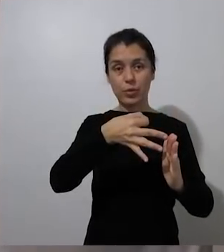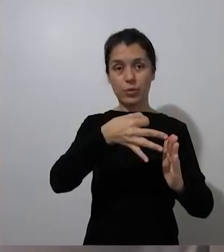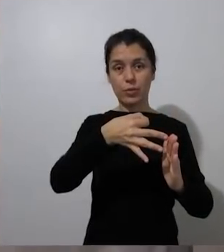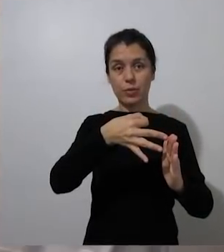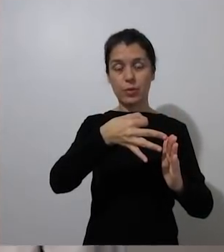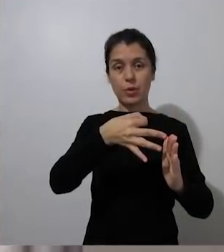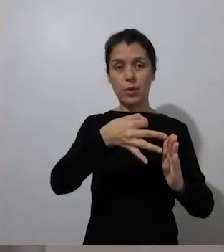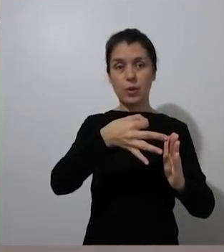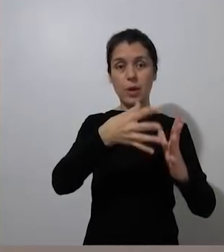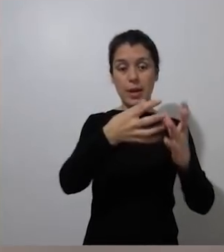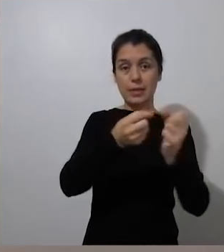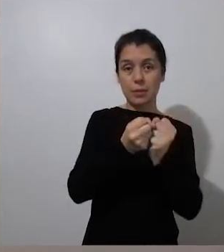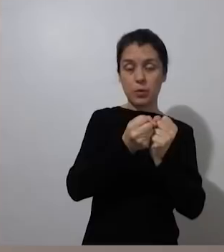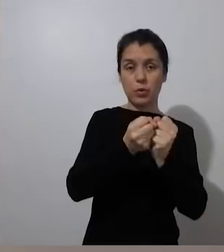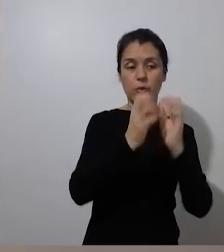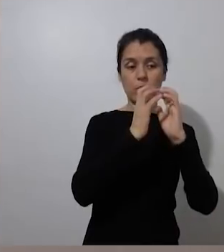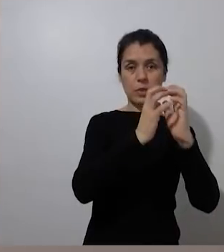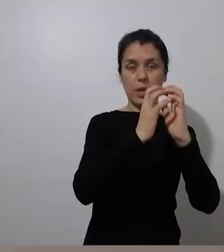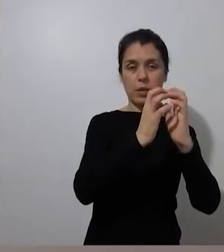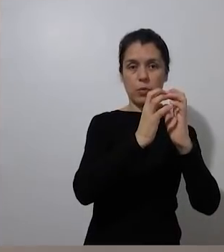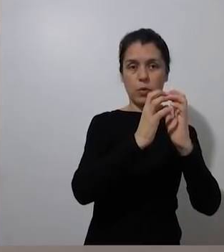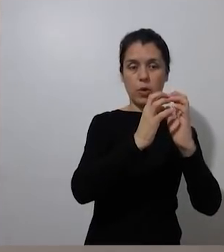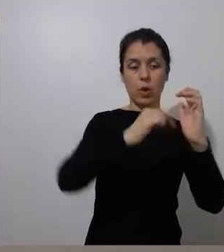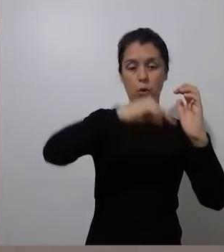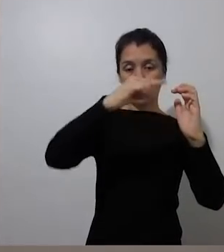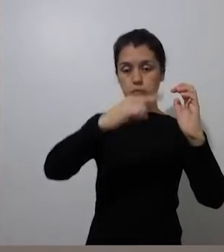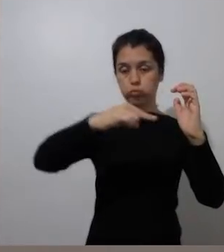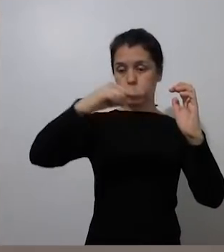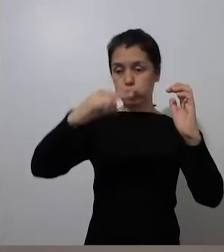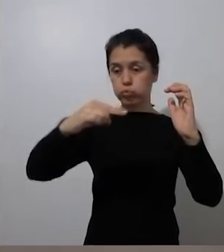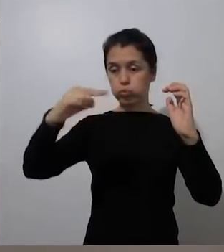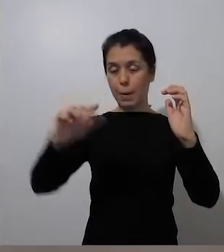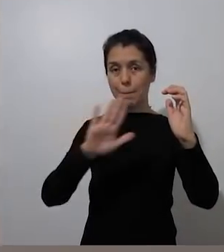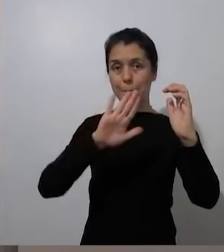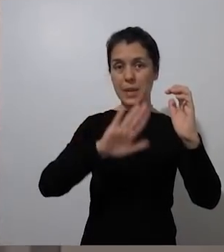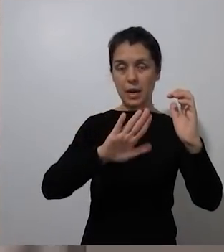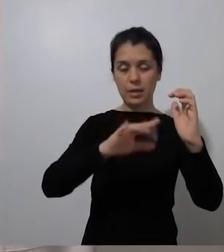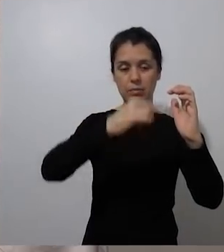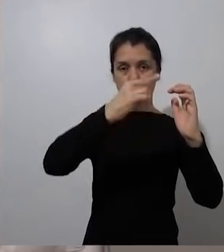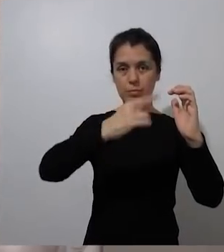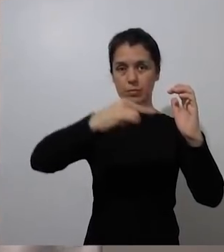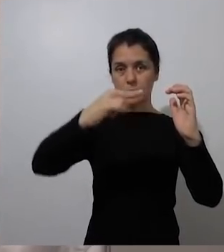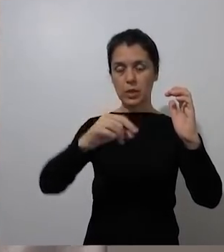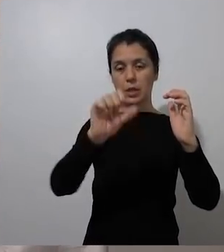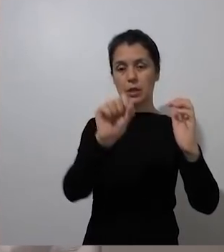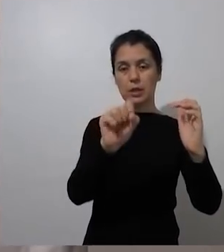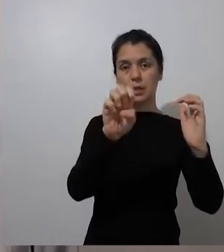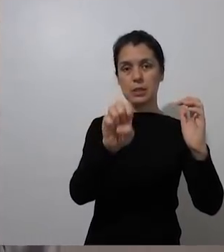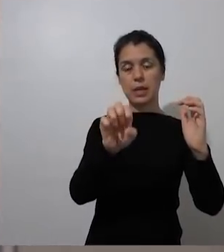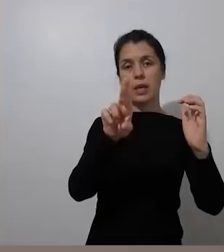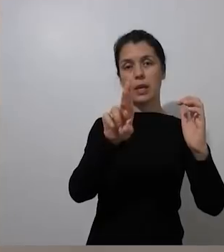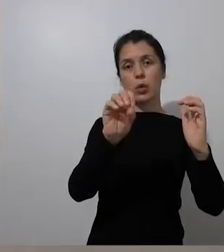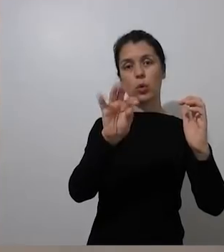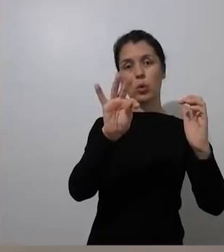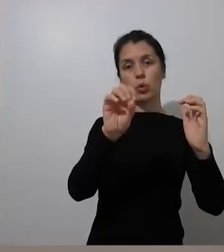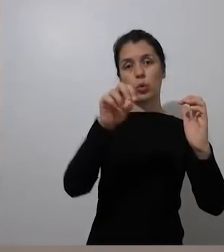da serotonina. Então, o receptor que busca, os transportadores, ele tranca os transportadores da serotonina.